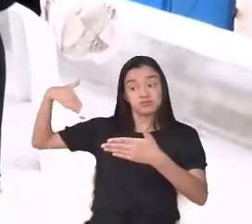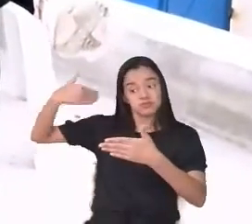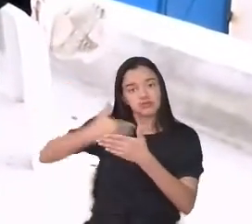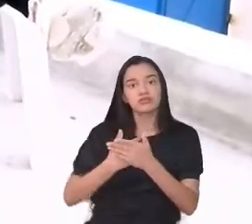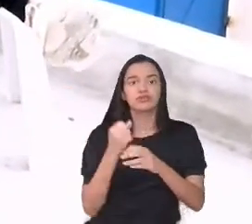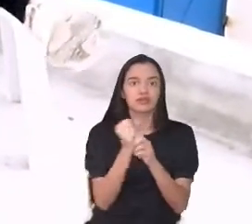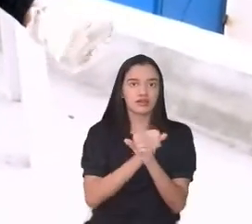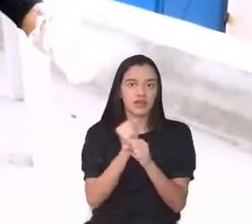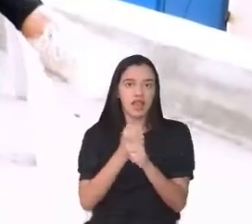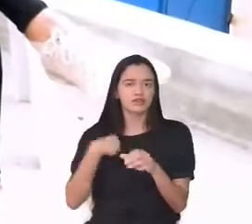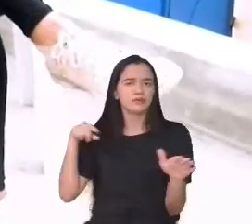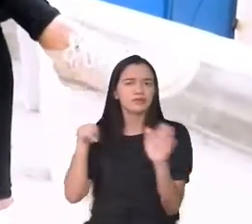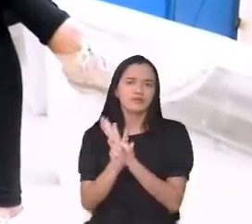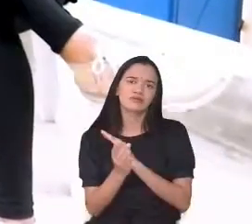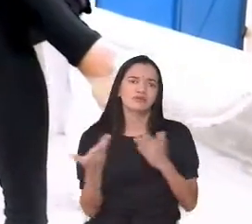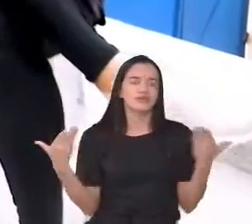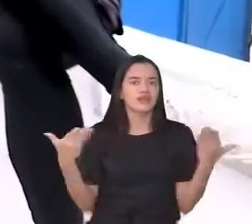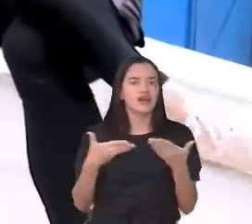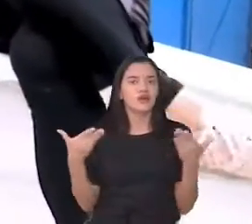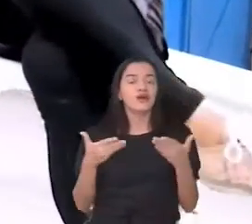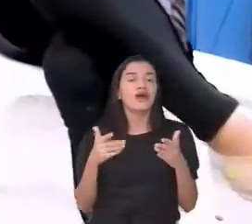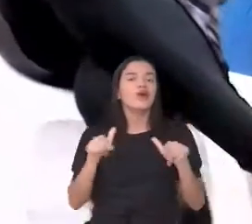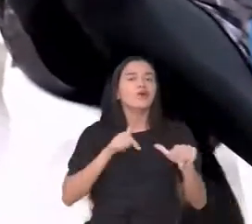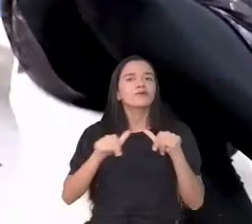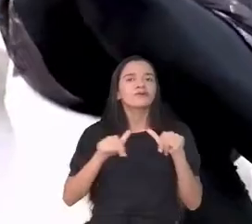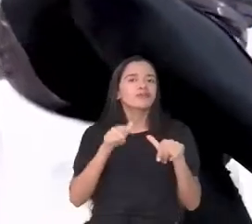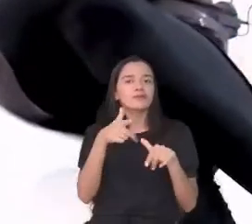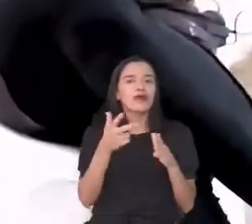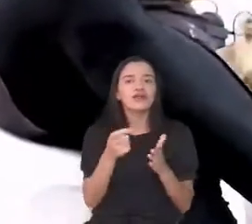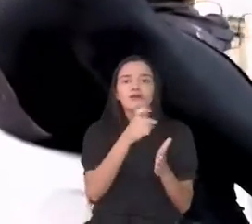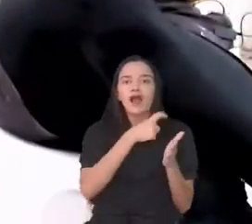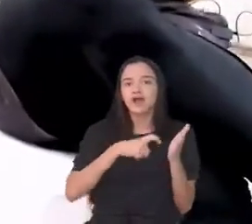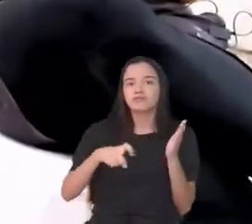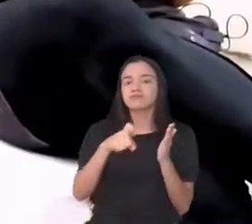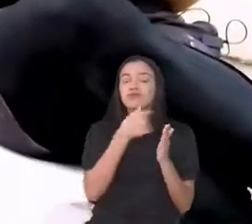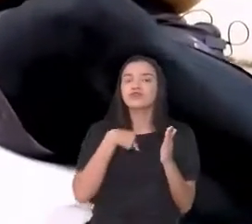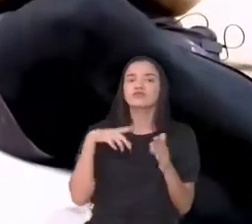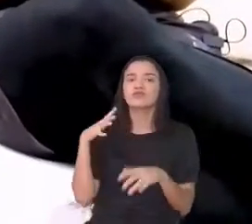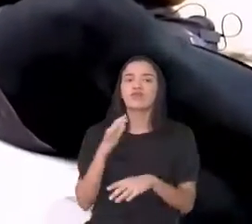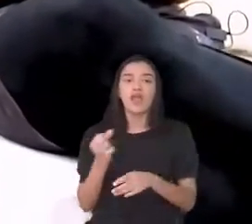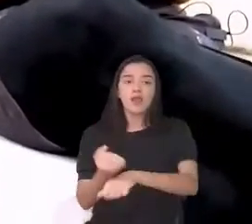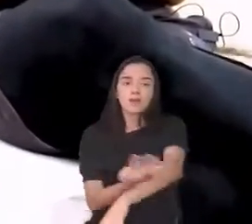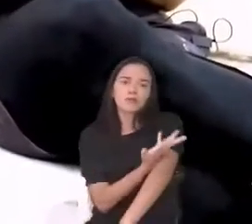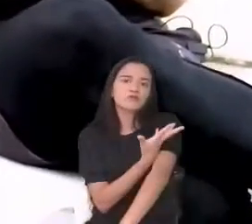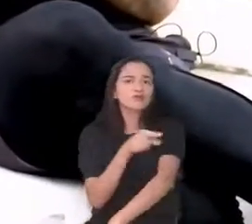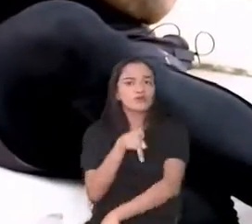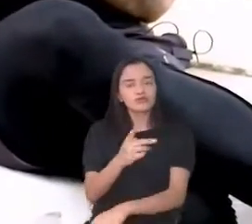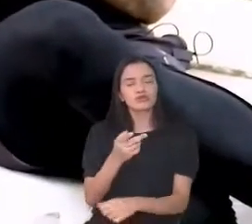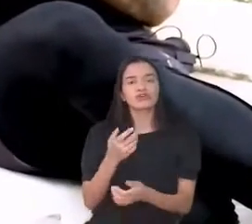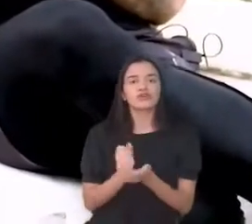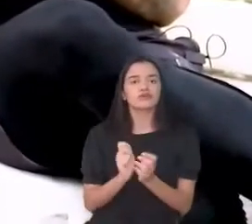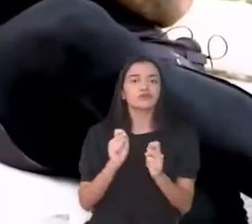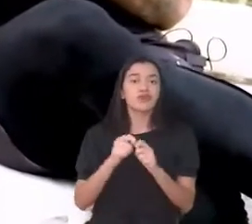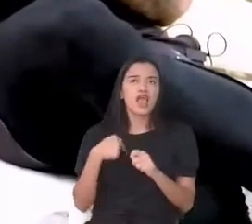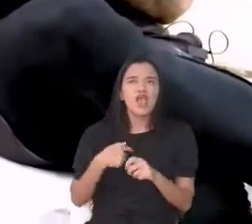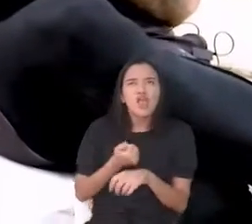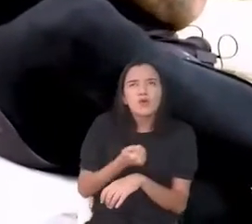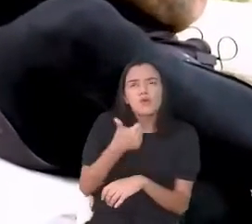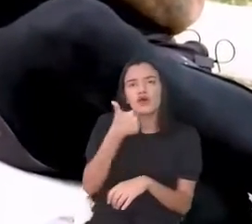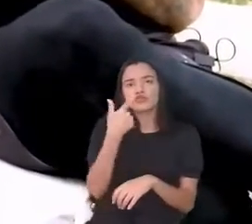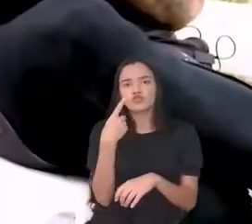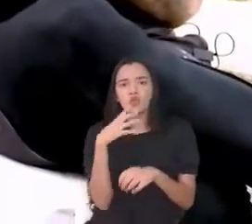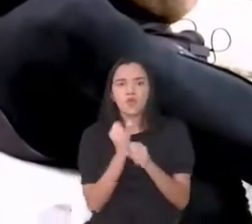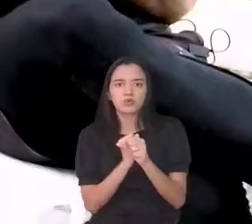eu te pergunto agora, qual trabalho mais te emocionou fazer? Me emocionou muito. Tem quase 2